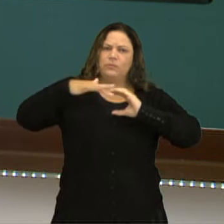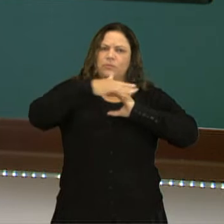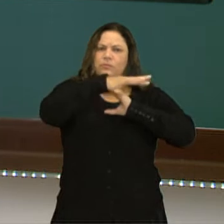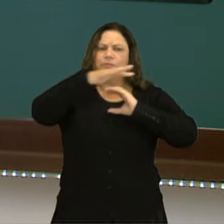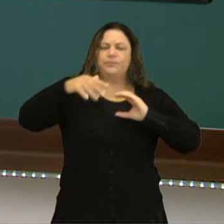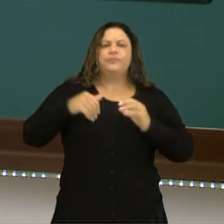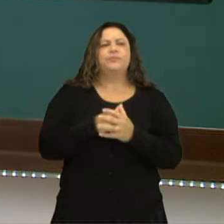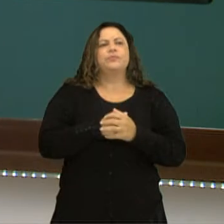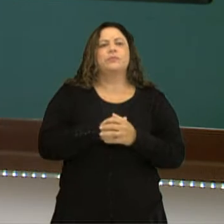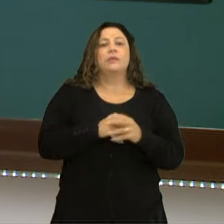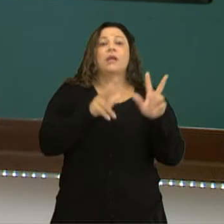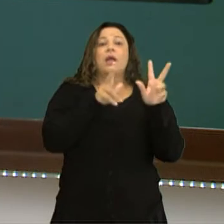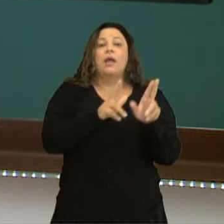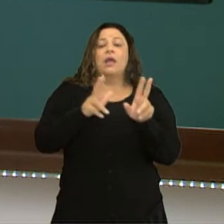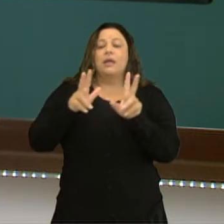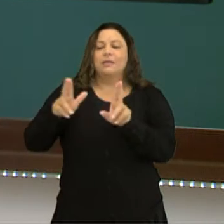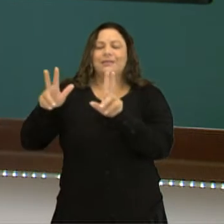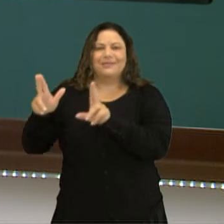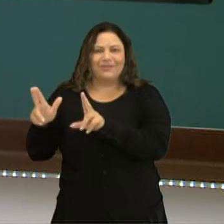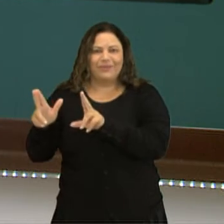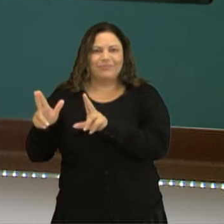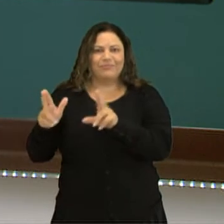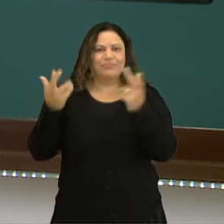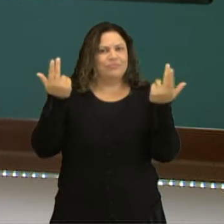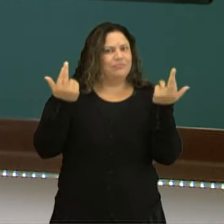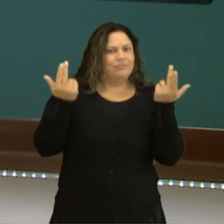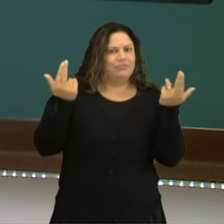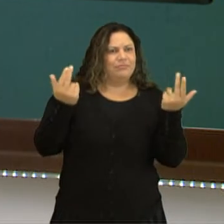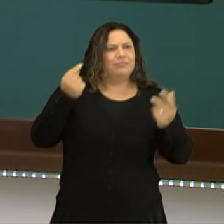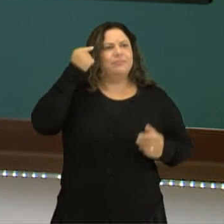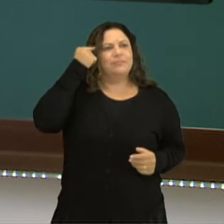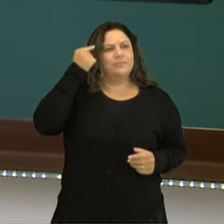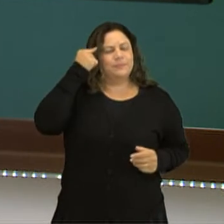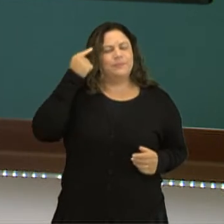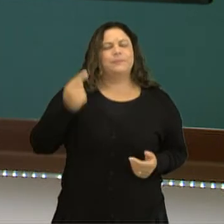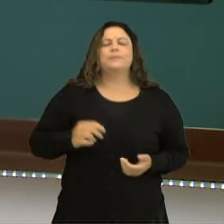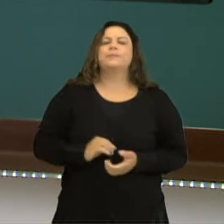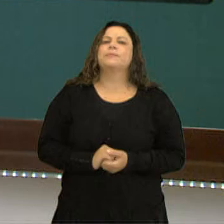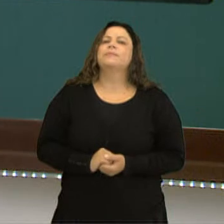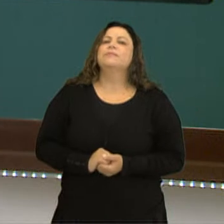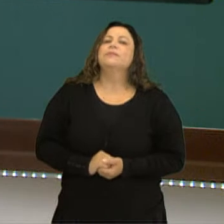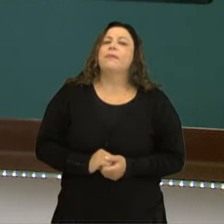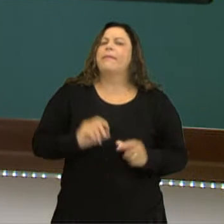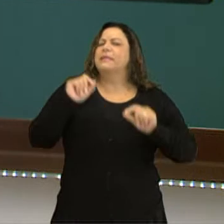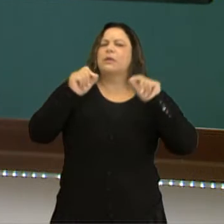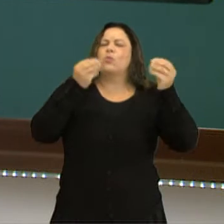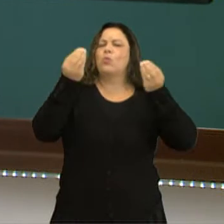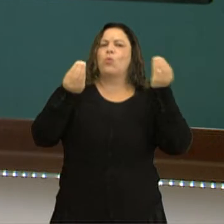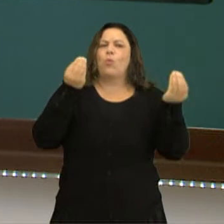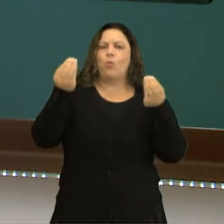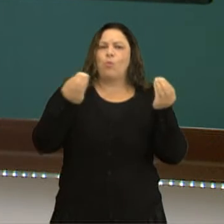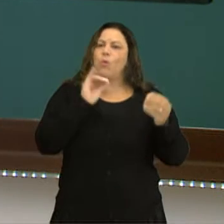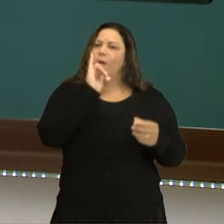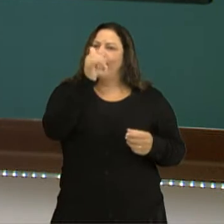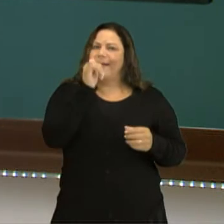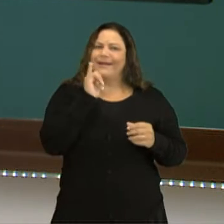as temperaturas são iguais. Você pode pensar de duas maneiras, temperaturas iguais ou